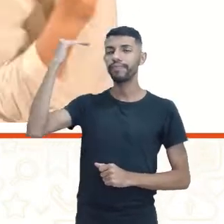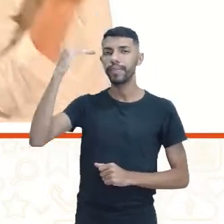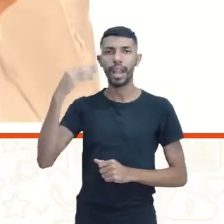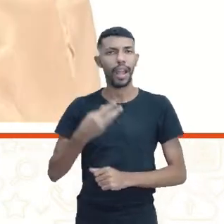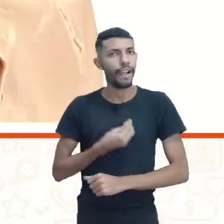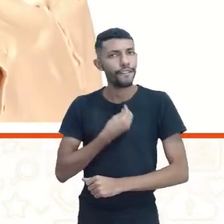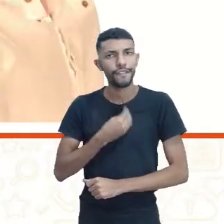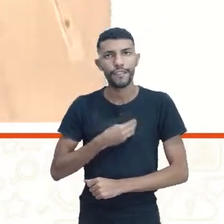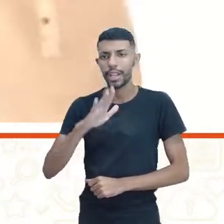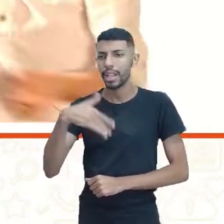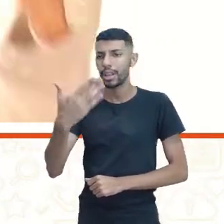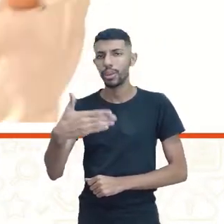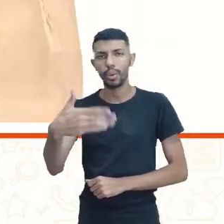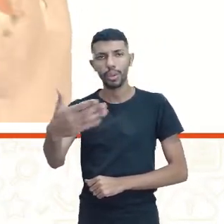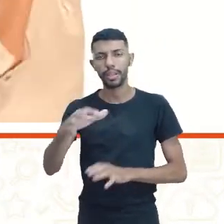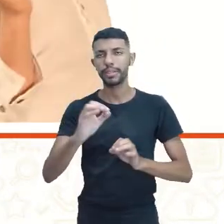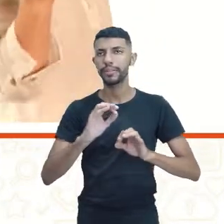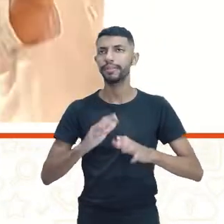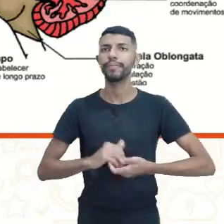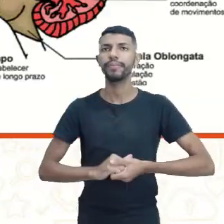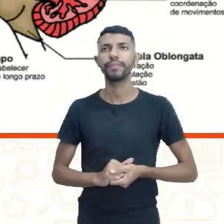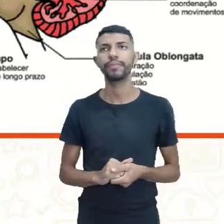desempenho escolar e acadêmico.